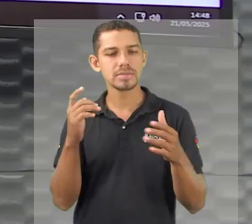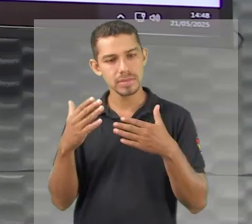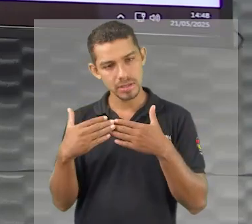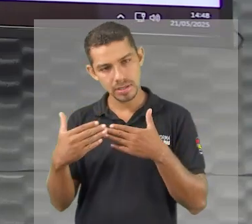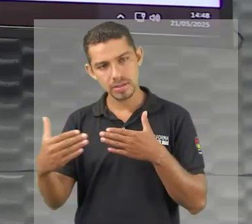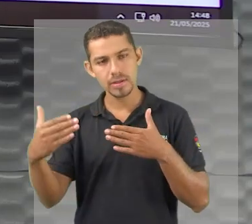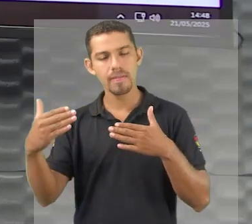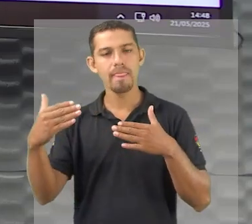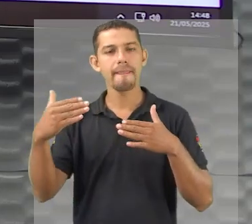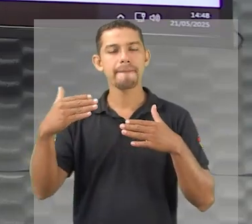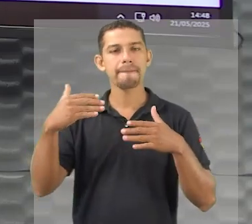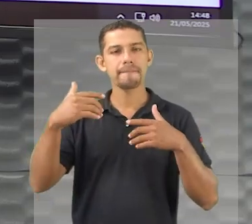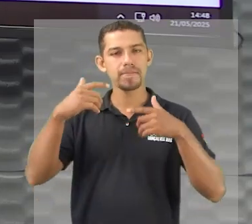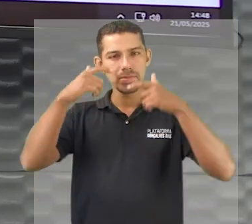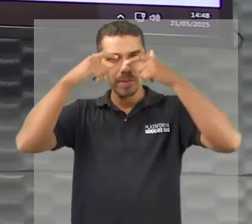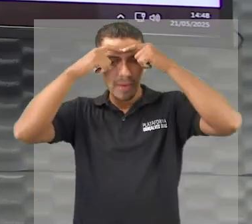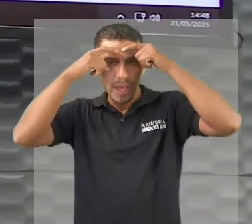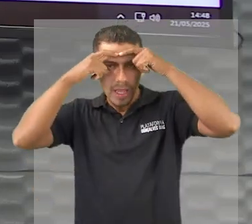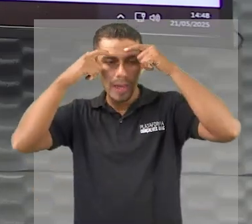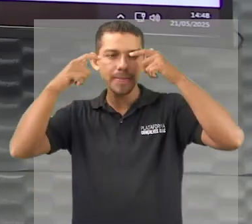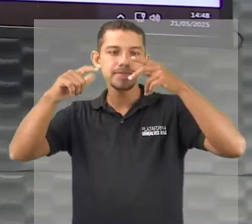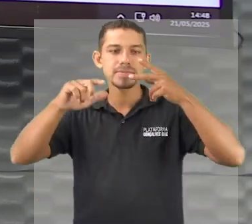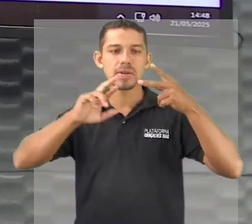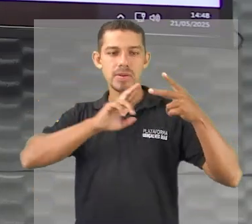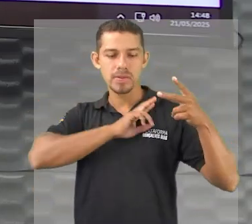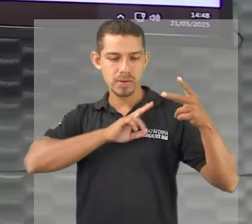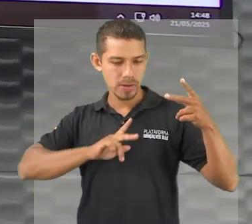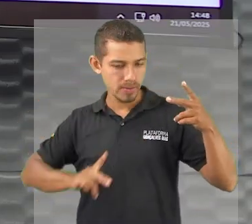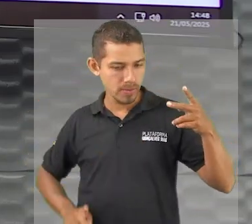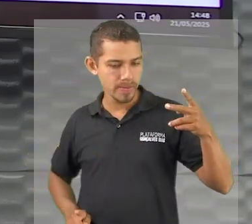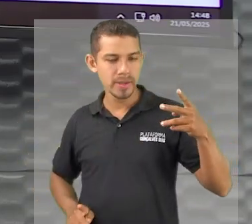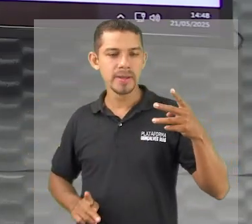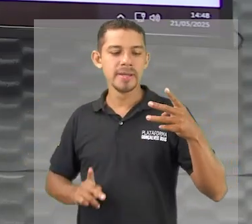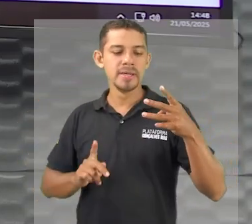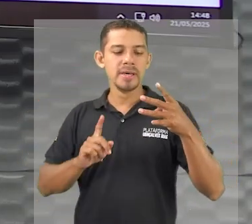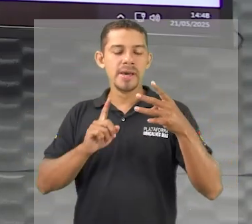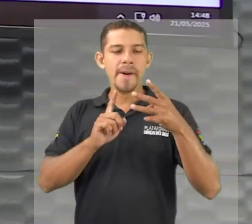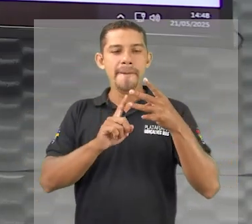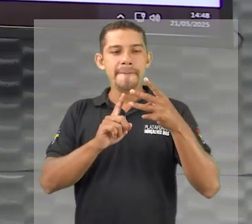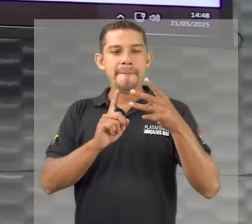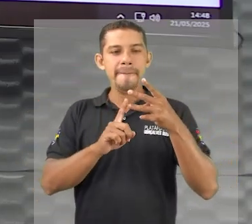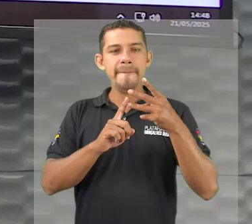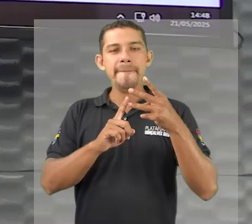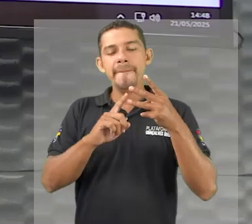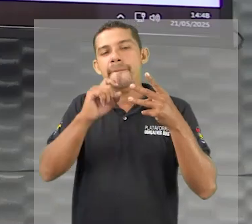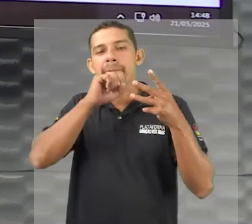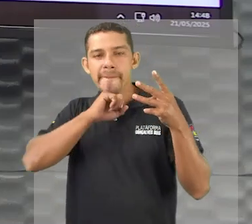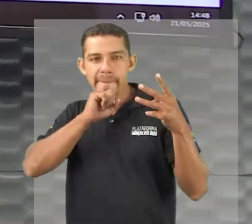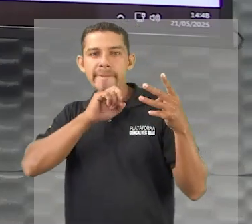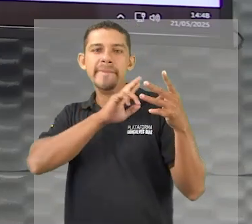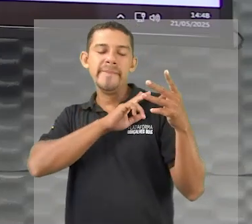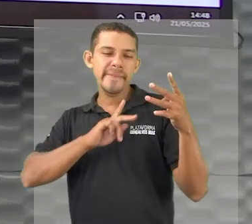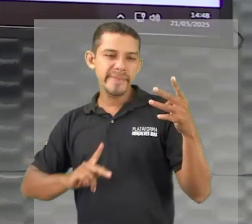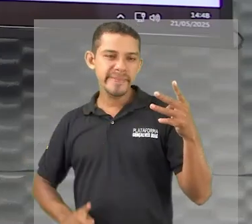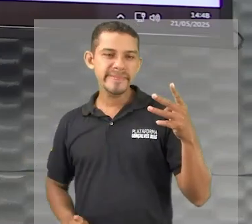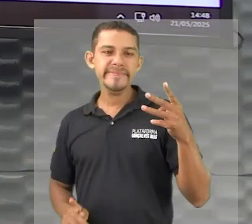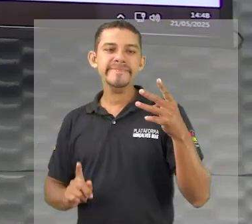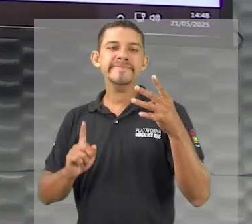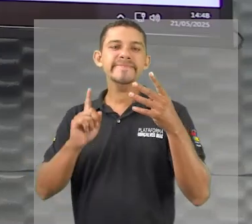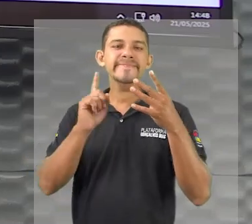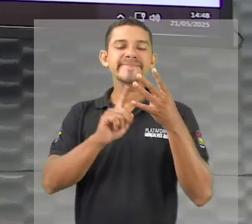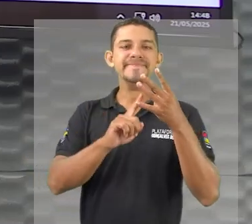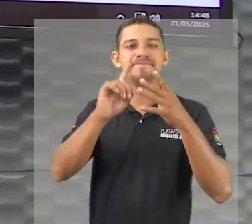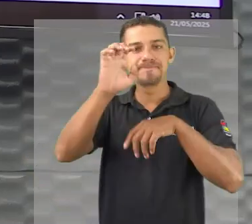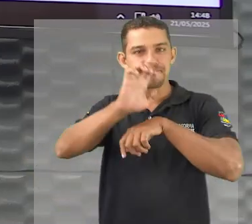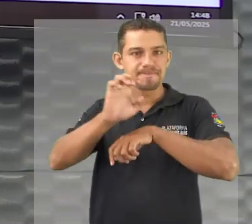pelo período imperial, pelo período republicano, pelo período da velha república, claro, né, pelo período do Estado